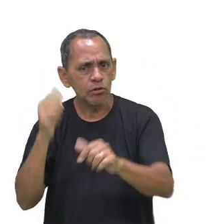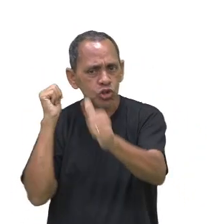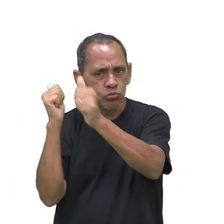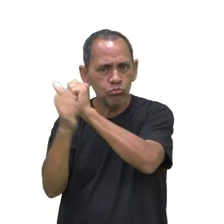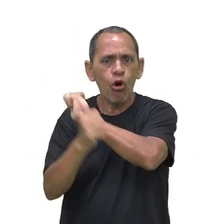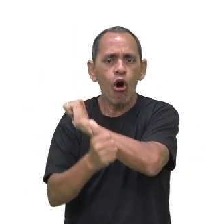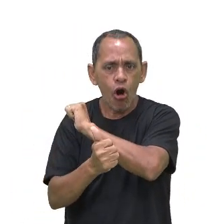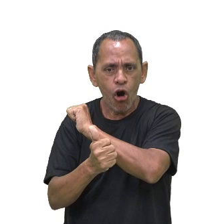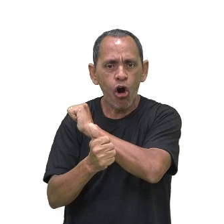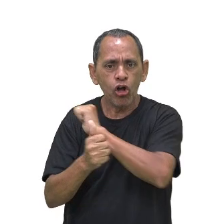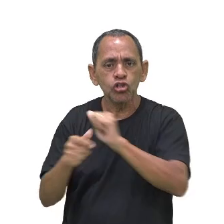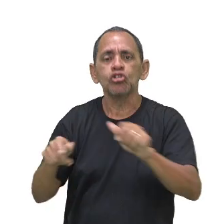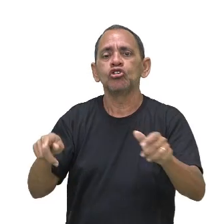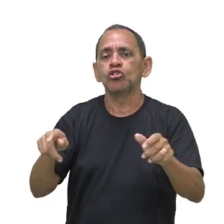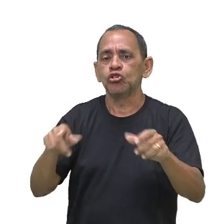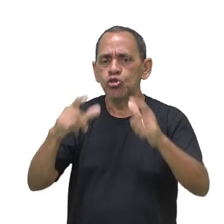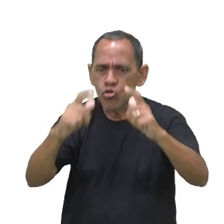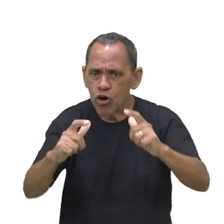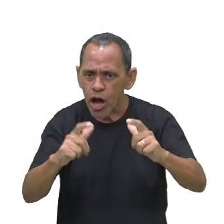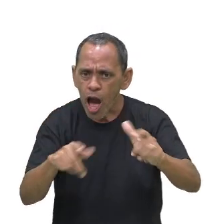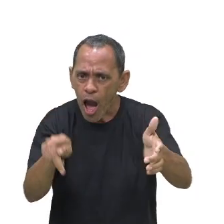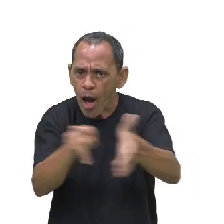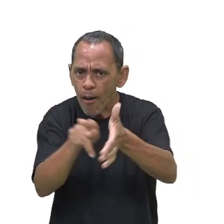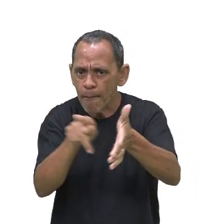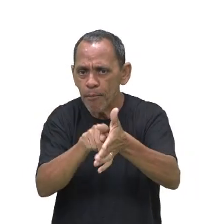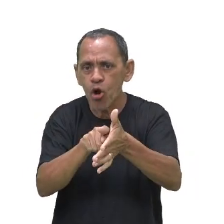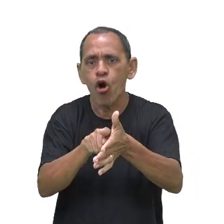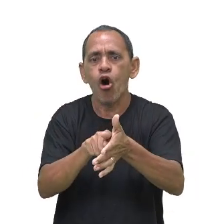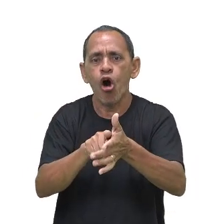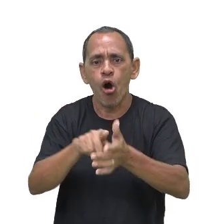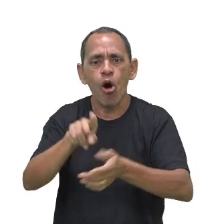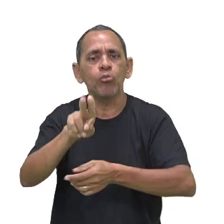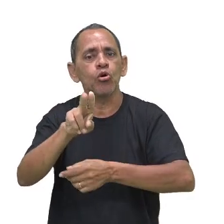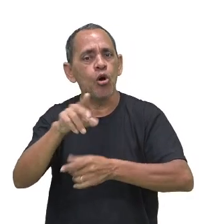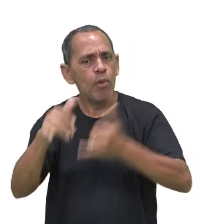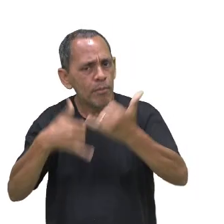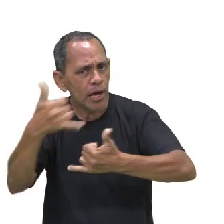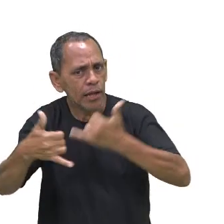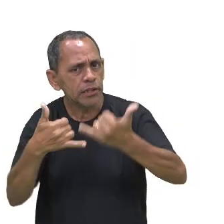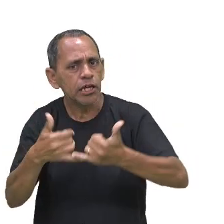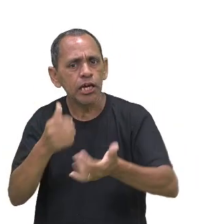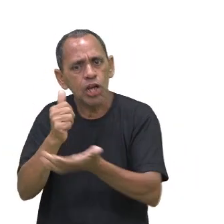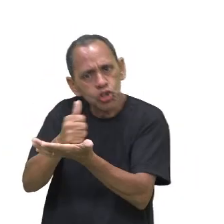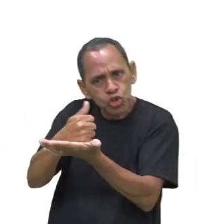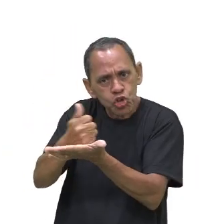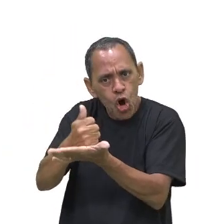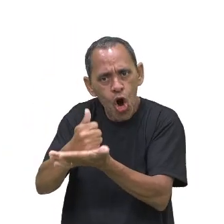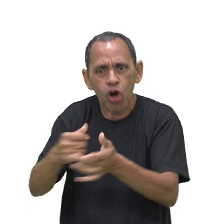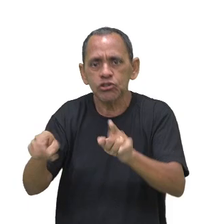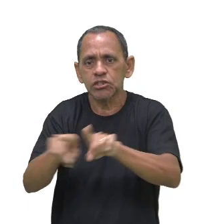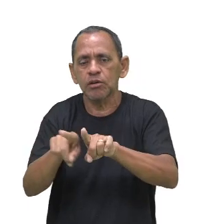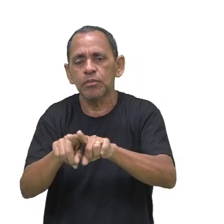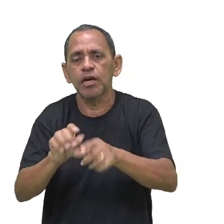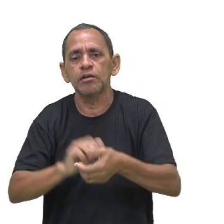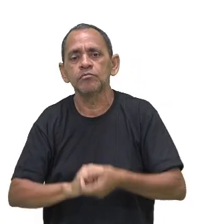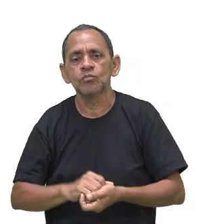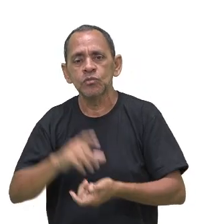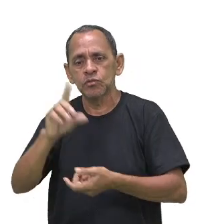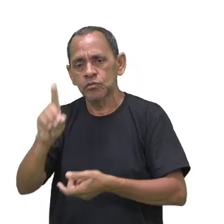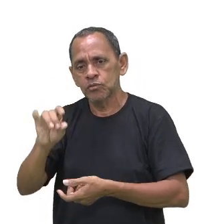parques temáticos como a Disneylândia, né, e a Universal Studios aí né, que